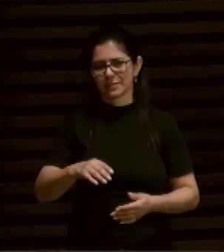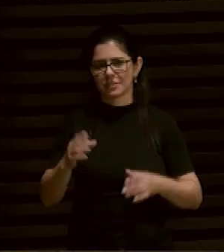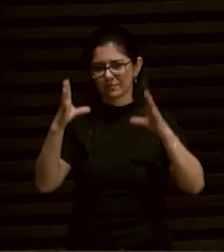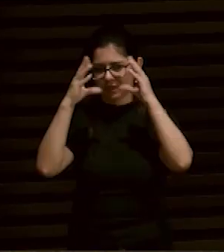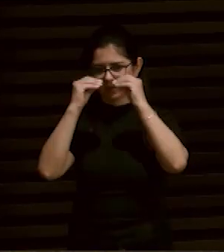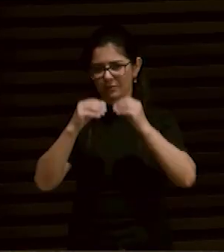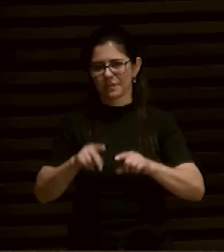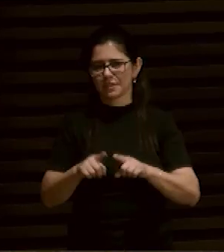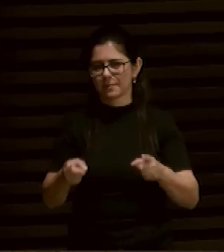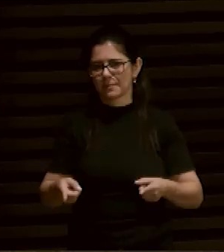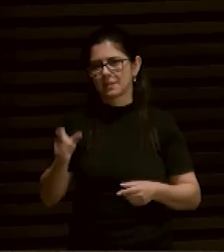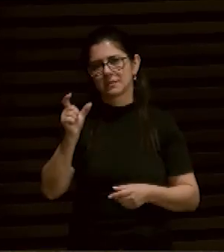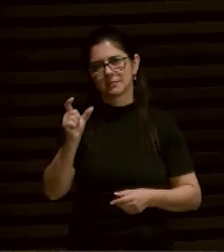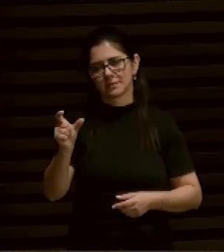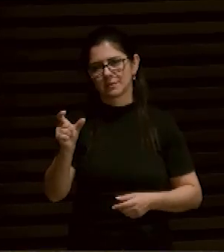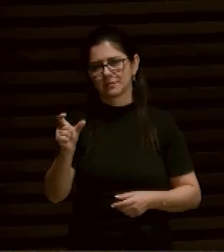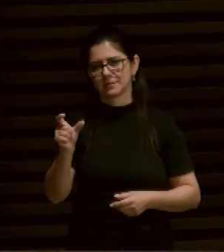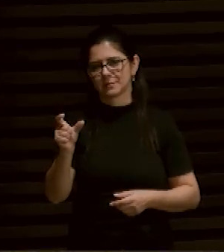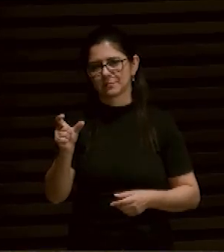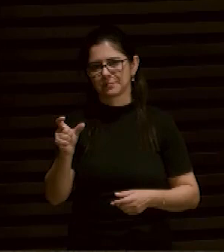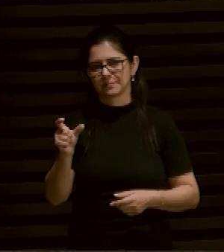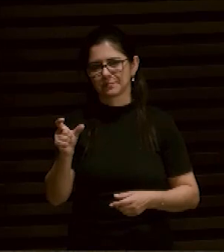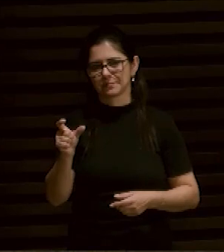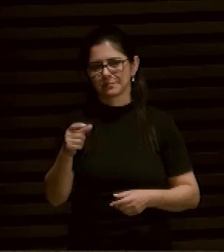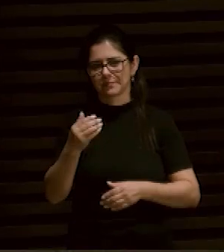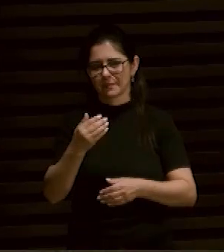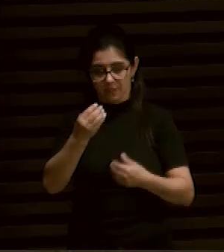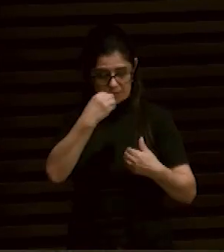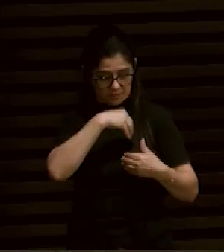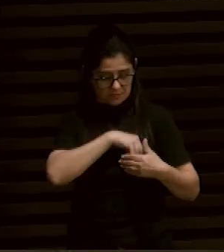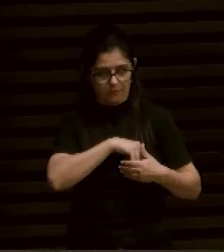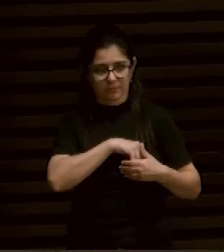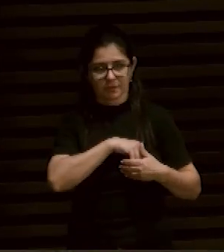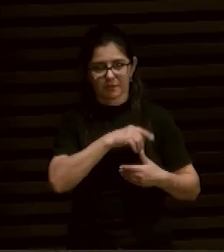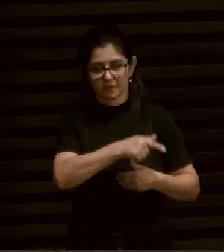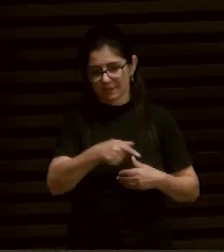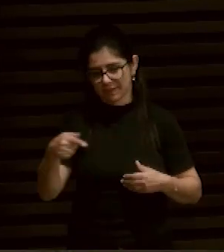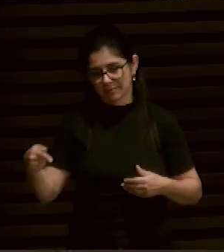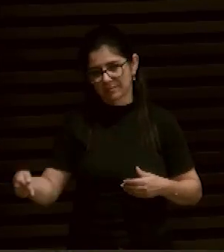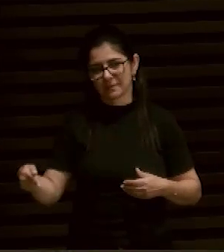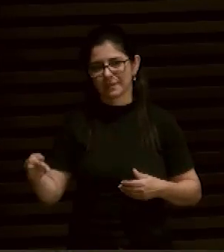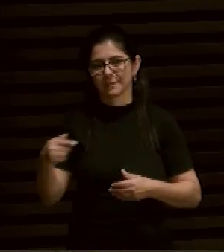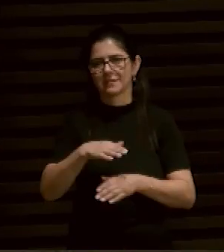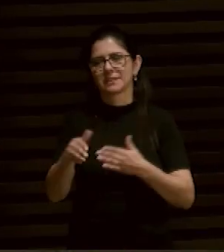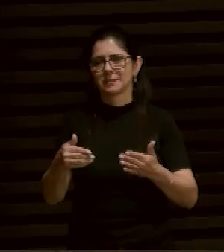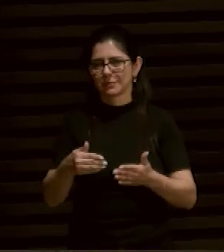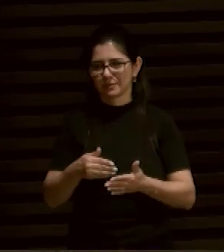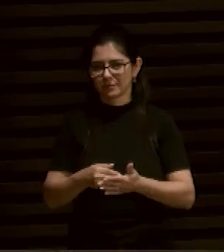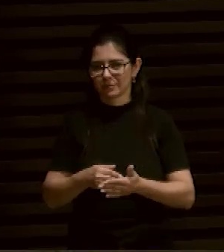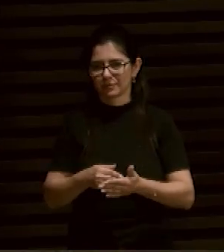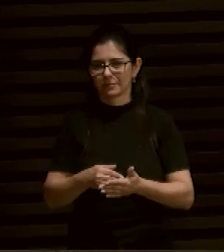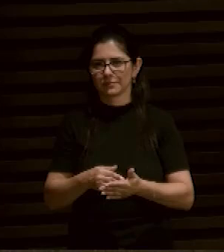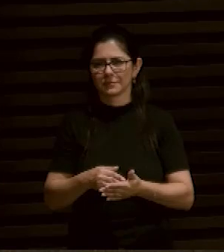essa palavra percorra em nossos corações por toda a semana, meus irmãos, para que nós tenhamos isso como algo